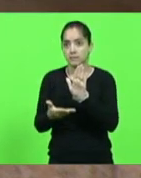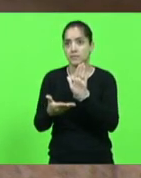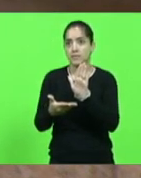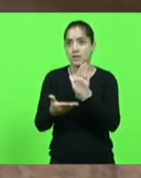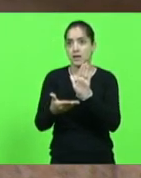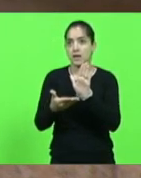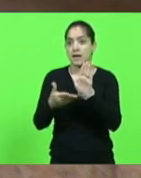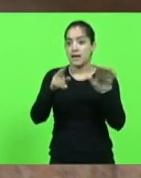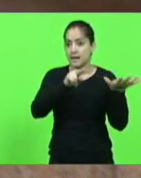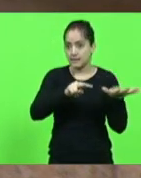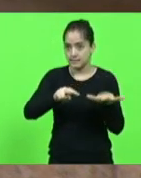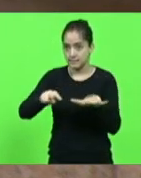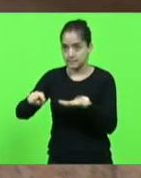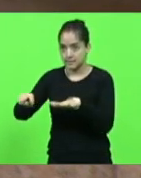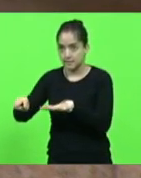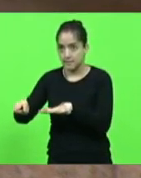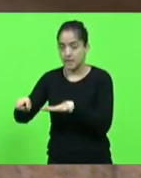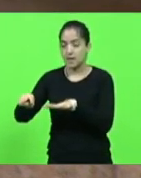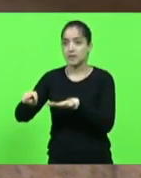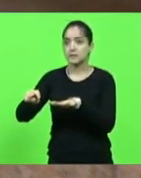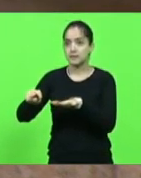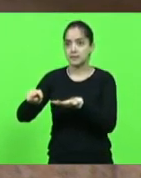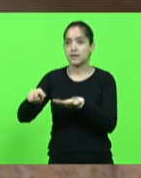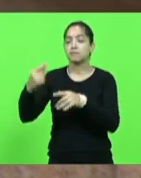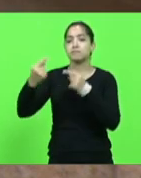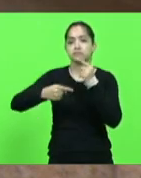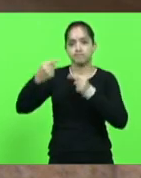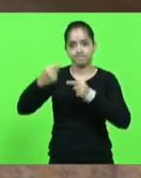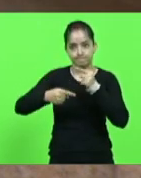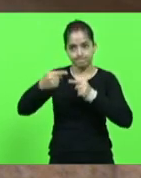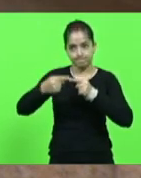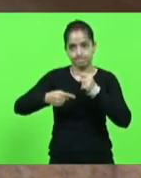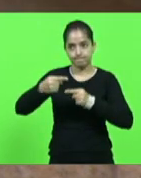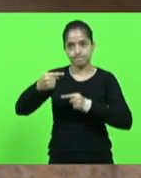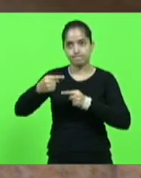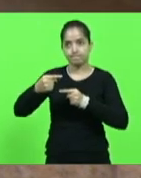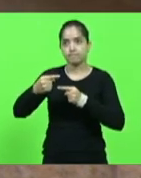exatamente a semana para debatermos esse tema,